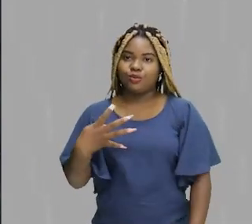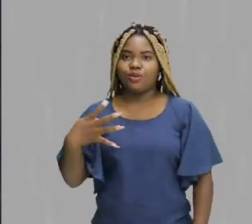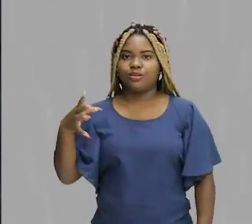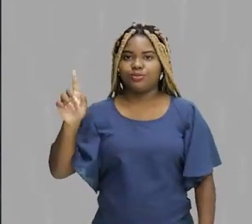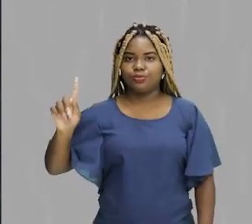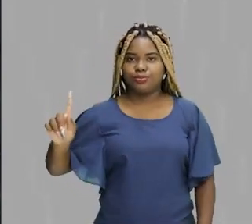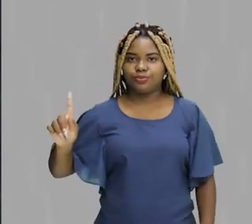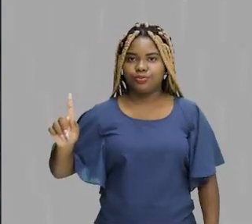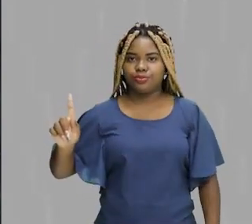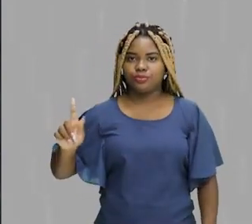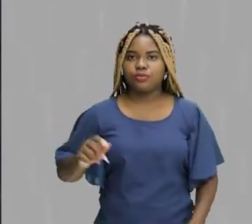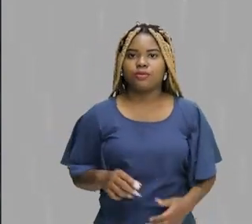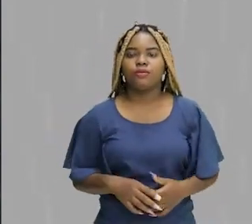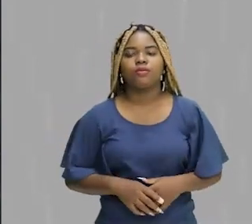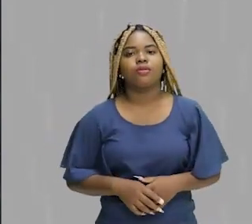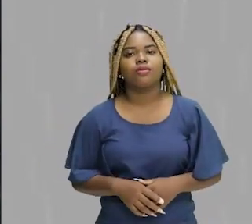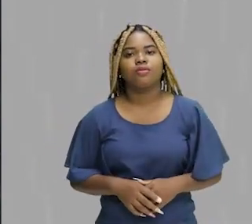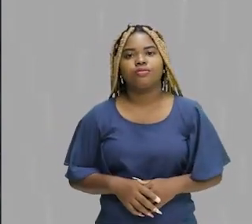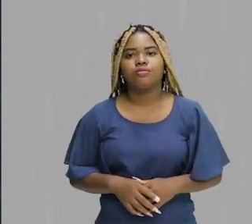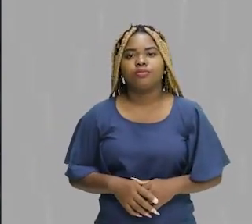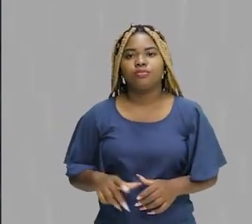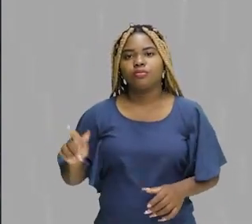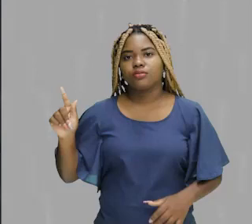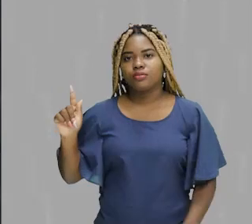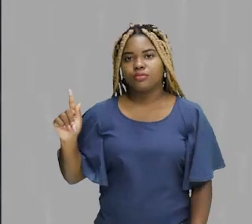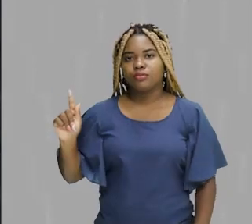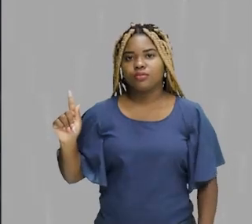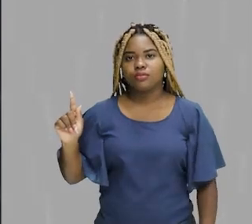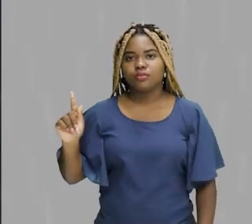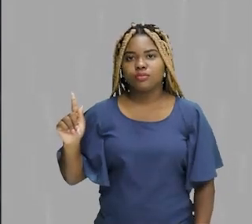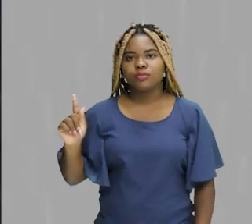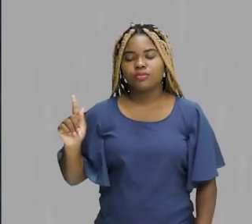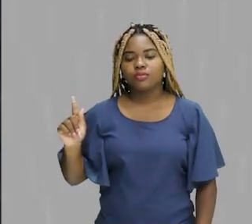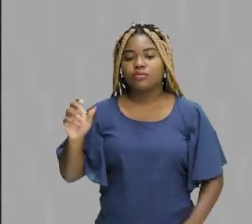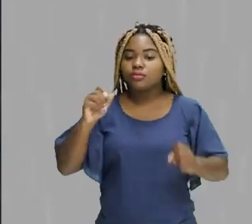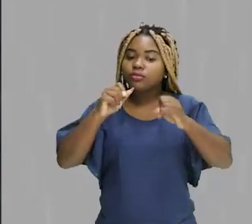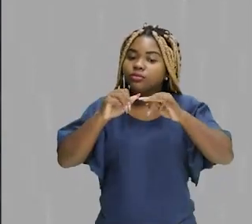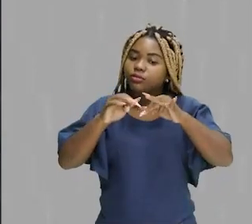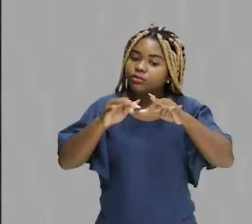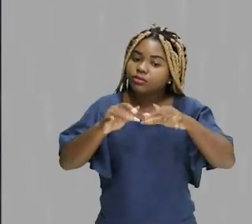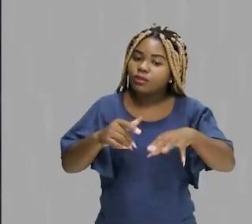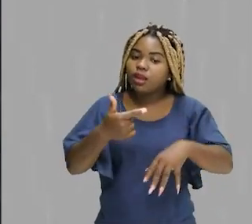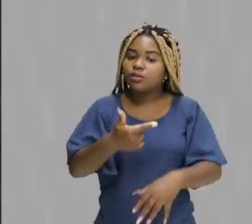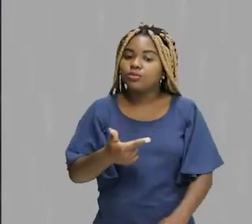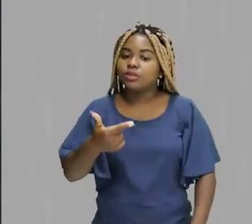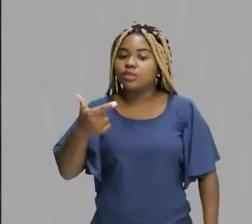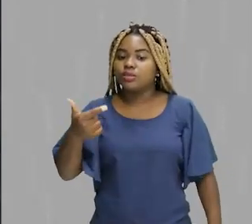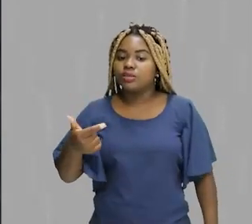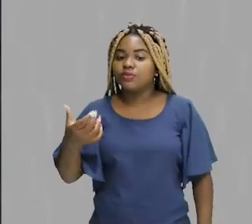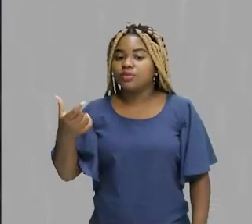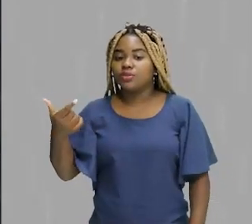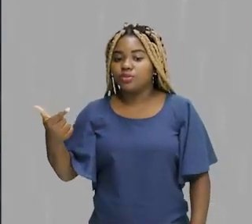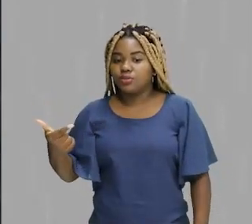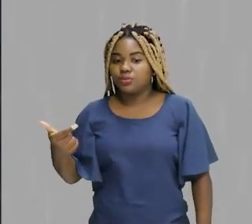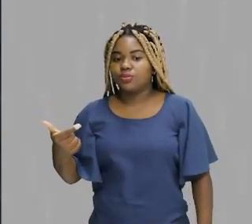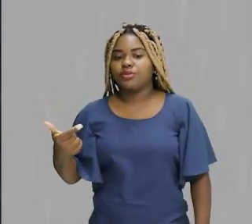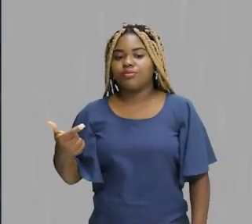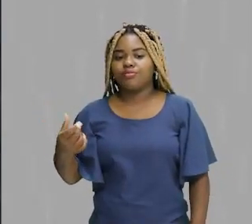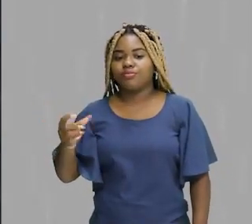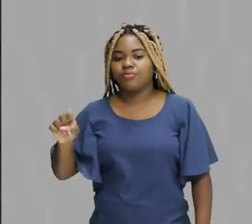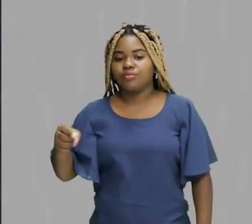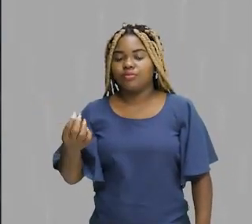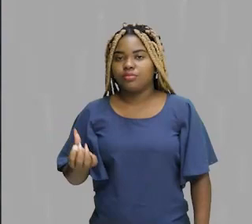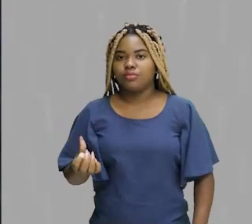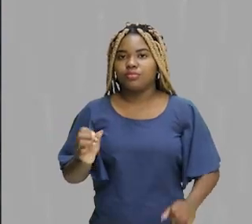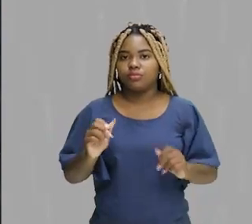4 gramas. Então, 4 gramas vai liberar o equivalente a 222,6 kJ de